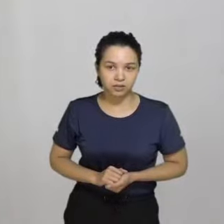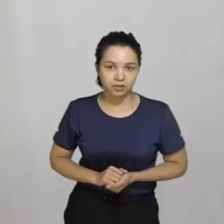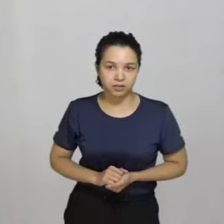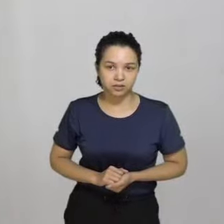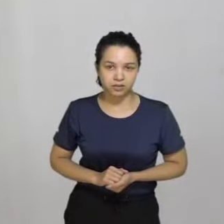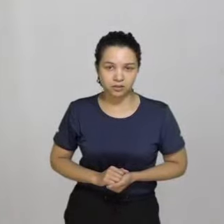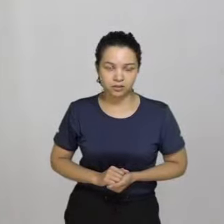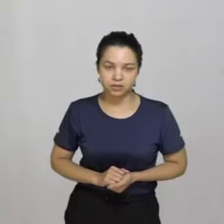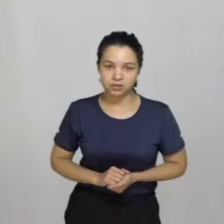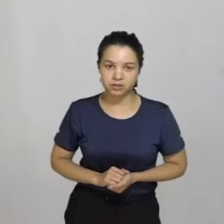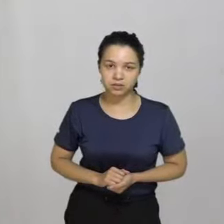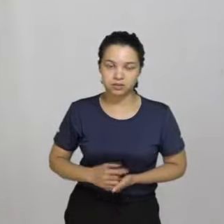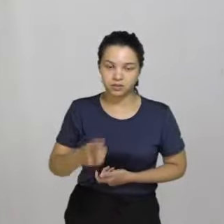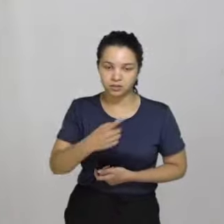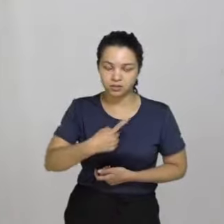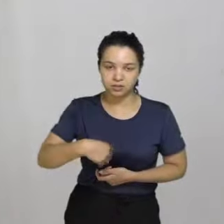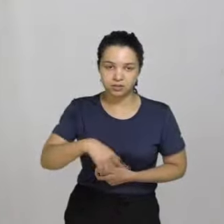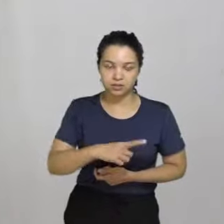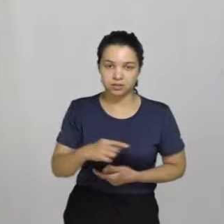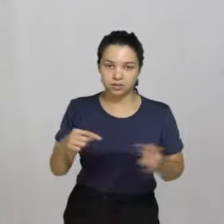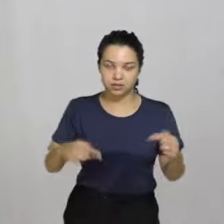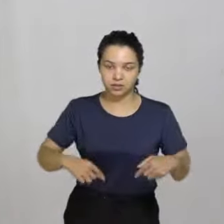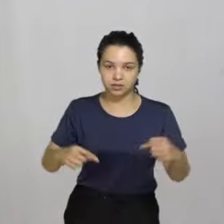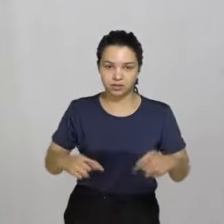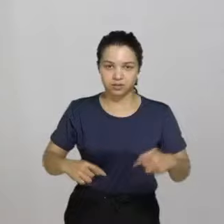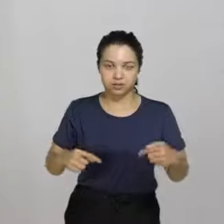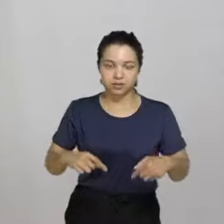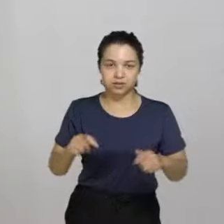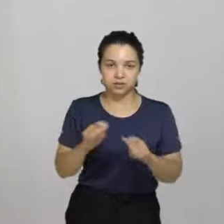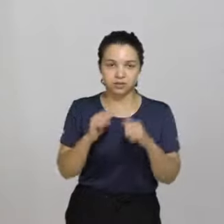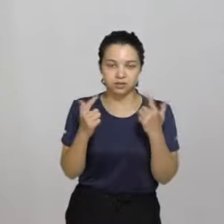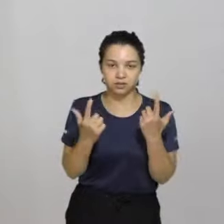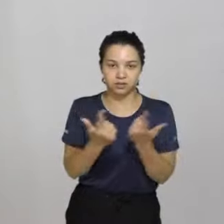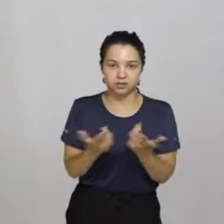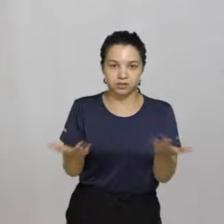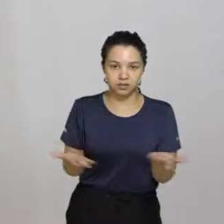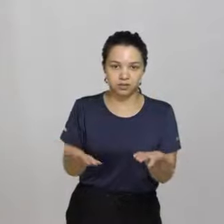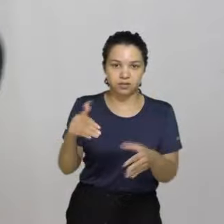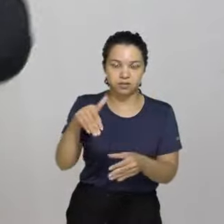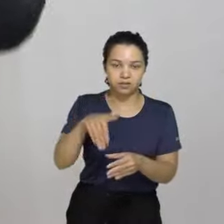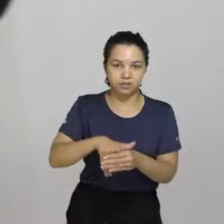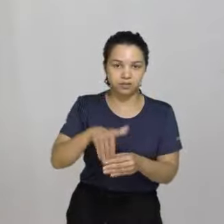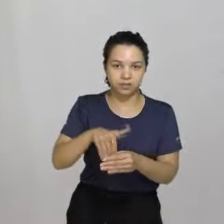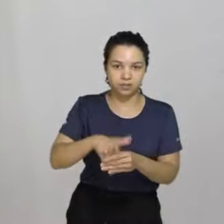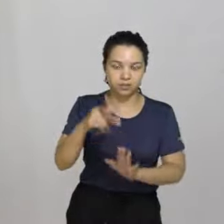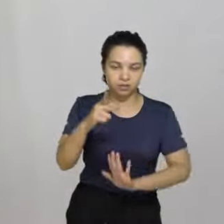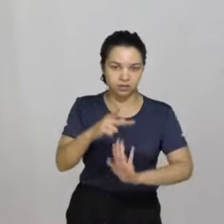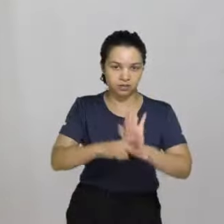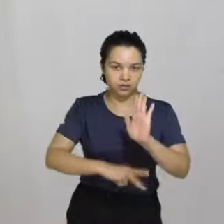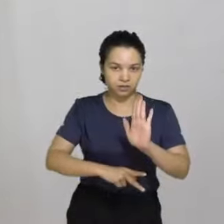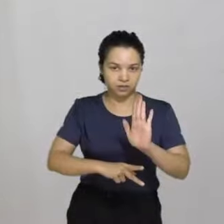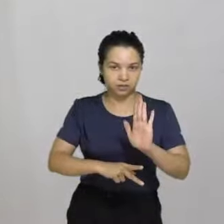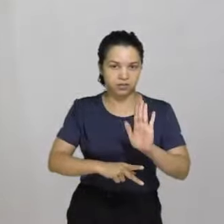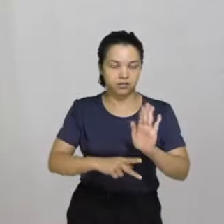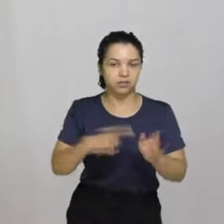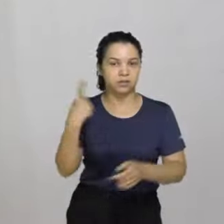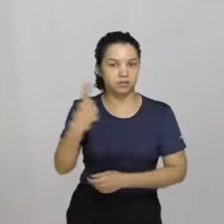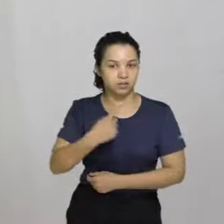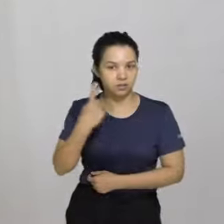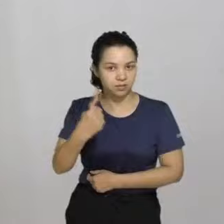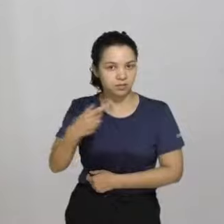Tanto é que nós estamos aqui nessa casa no dia de hoje para votar esse projeto. Como muito bem diz o deputado que me